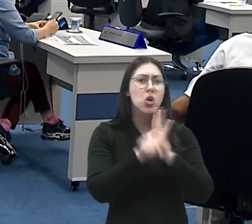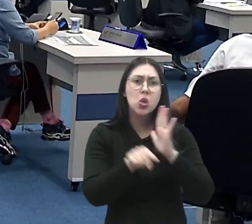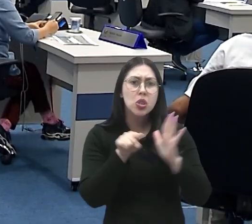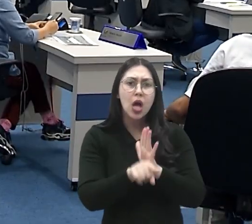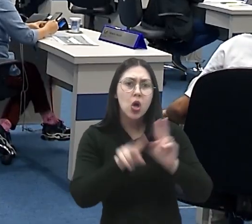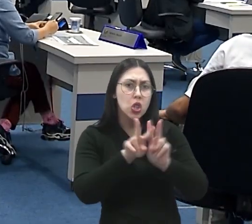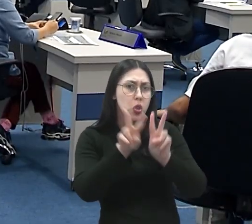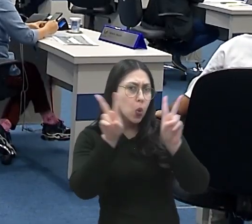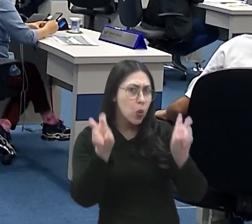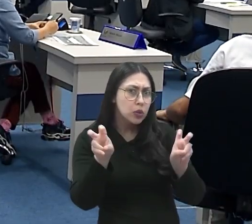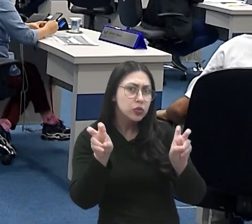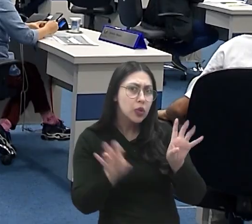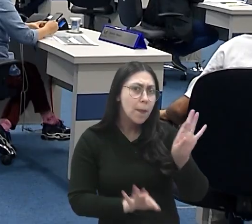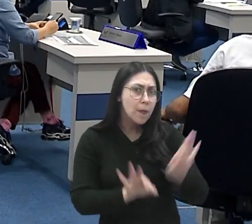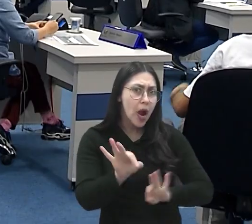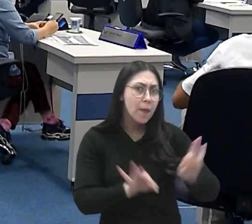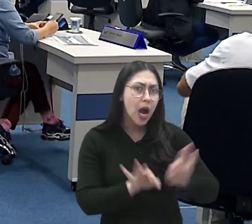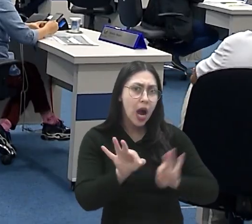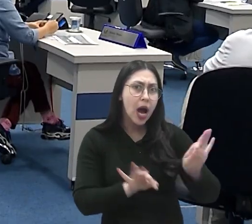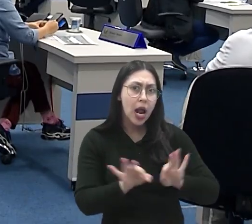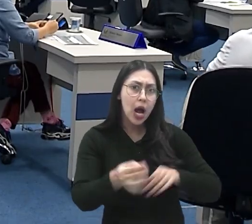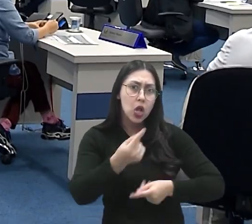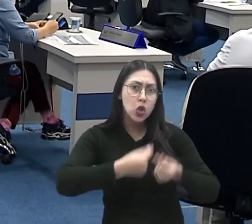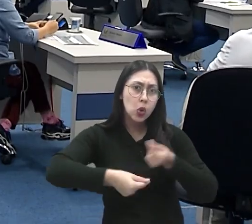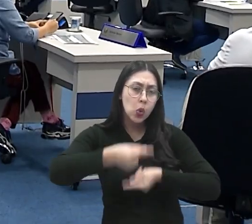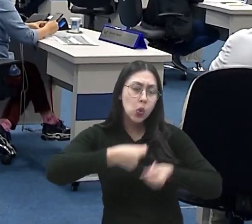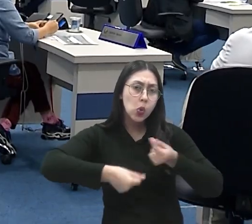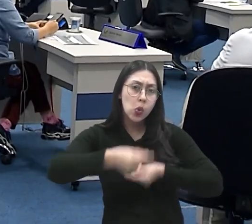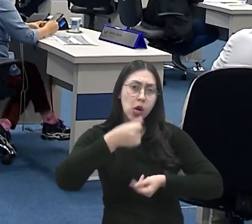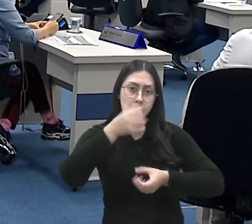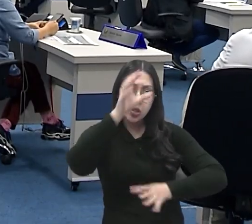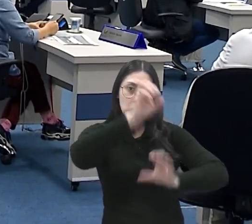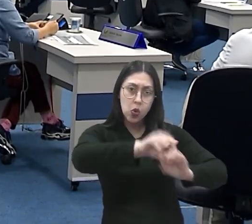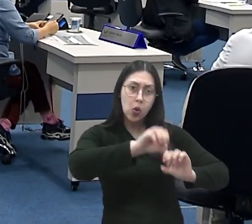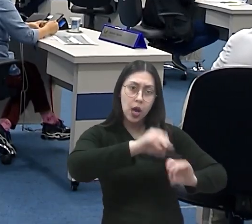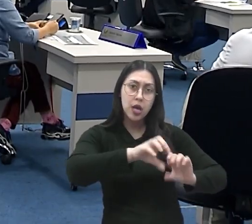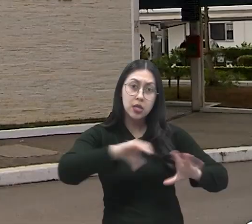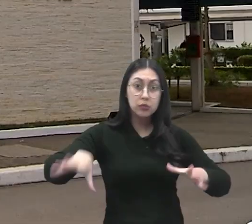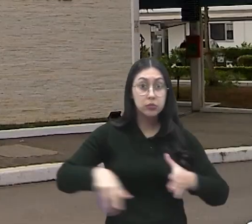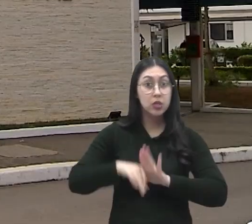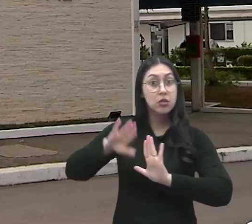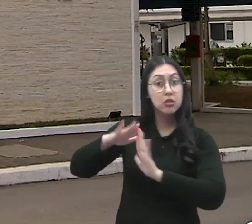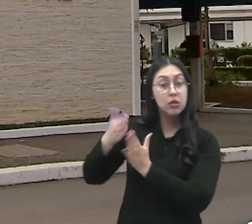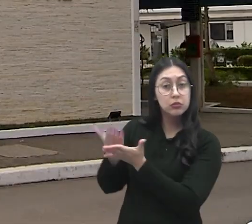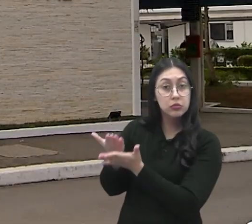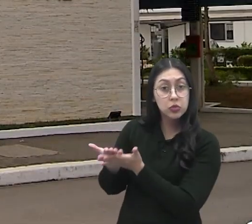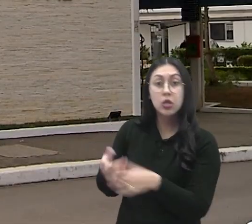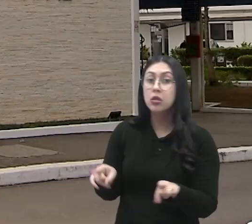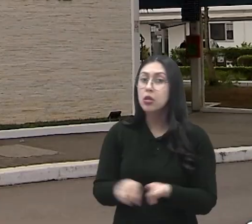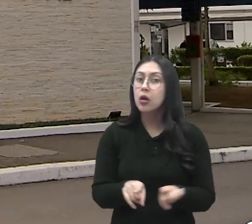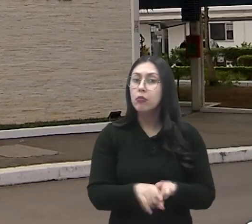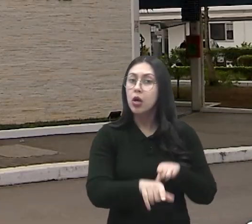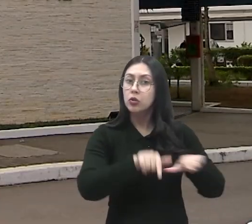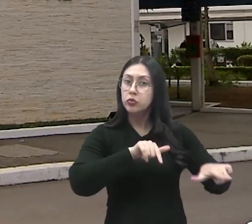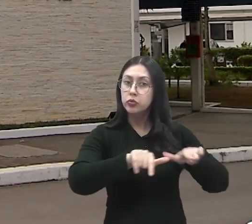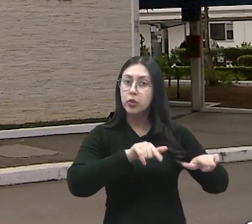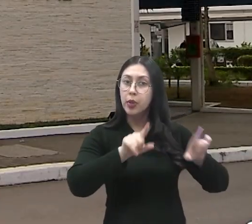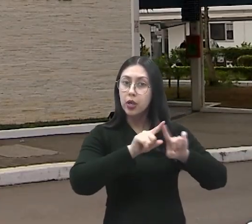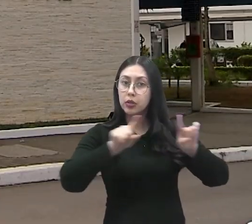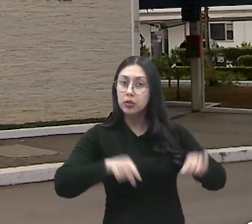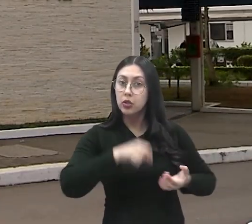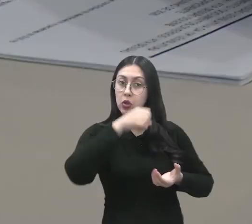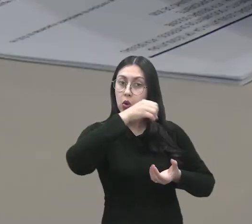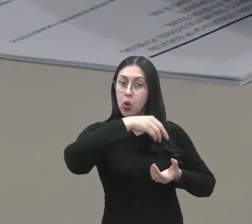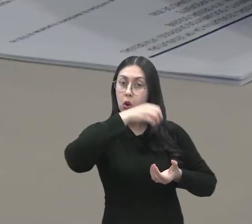questionamentos sobre a implantação da disciplina de educação financeira nas escolas da rede municipal, sobre as condições de trabalho de servidores